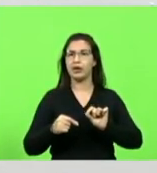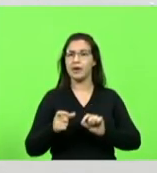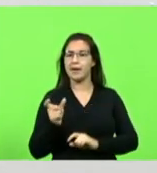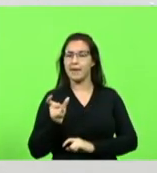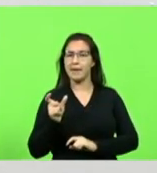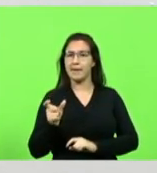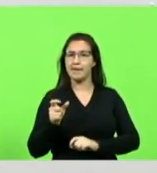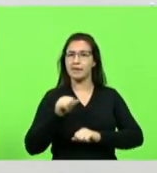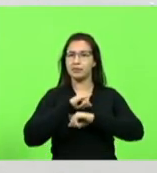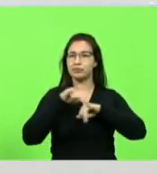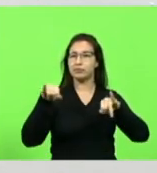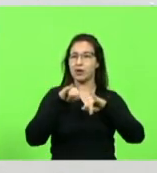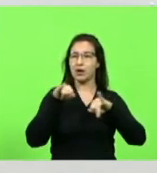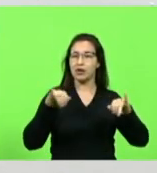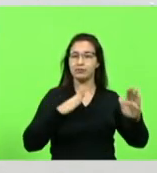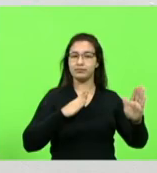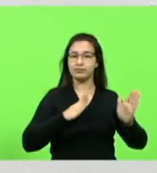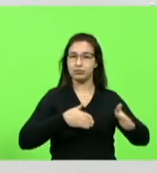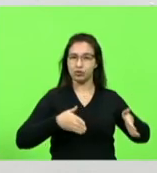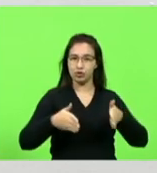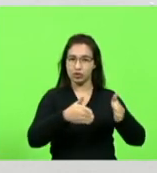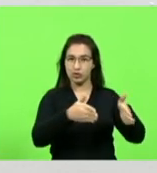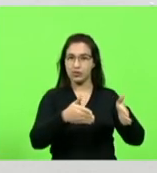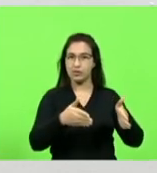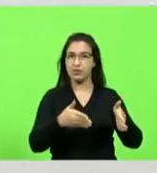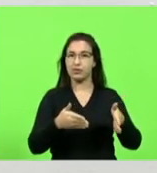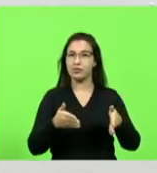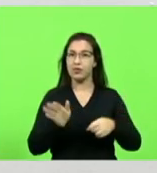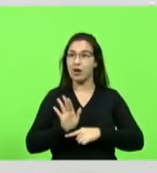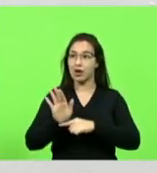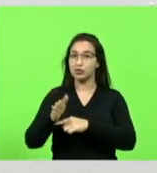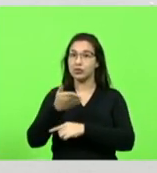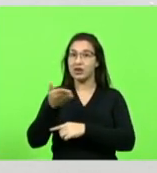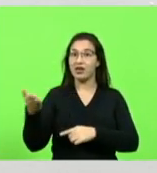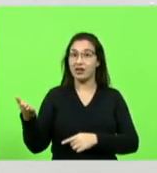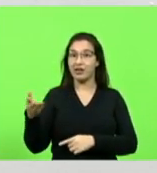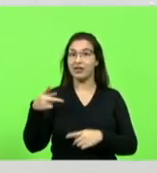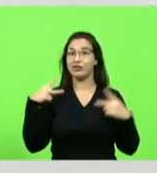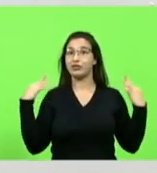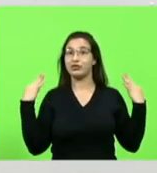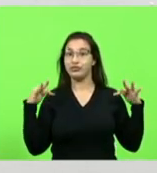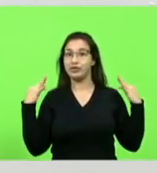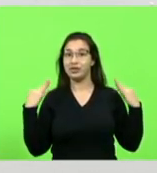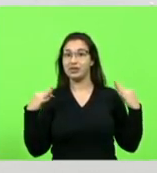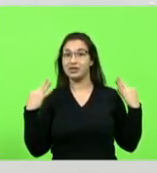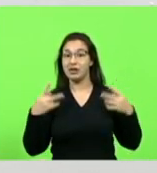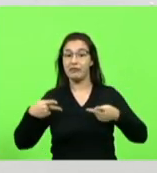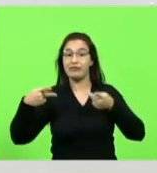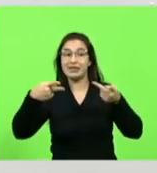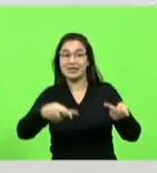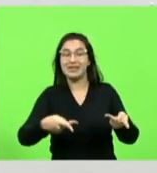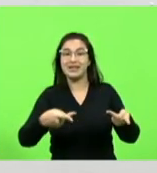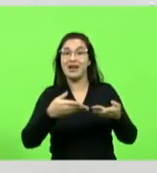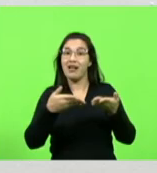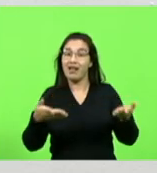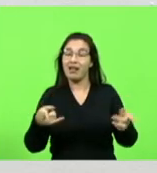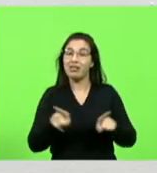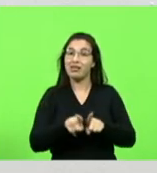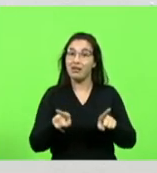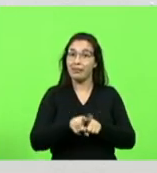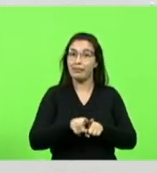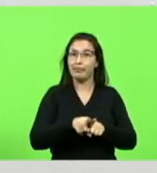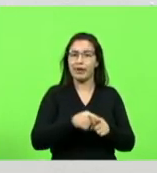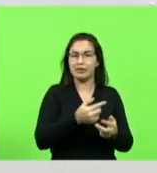da rota para estimular a vinda de visitantes nas vinícolas e também nos principais pontos turísticos